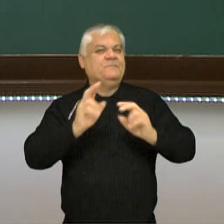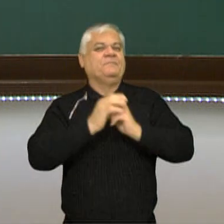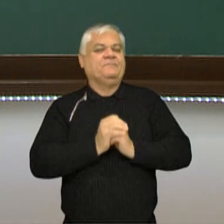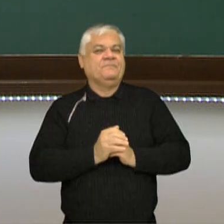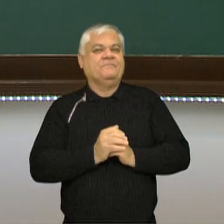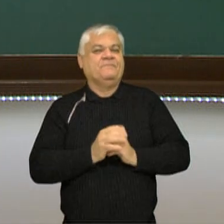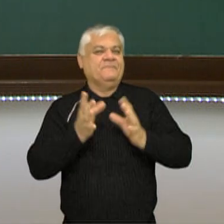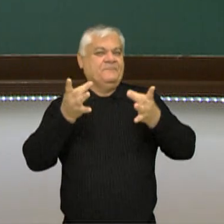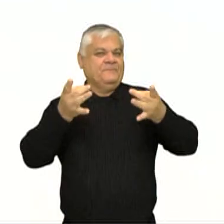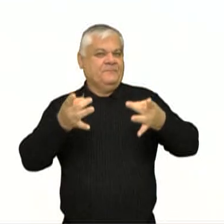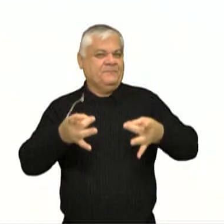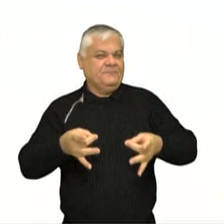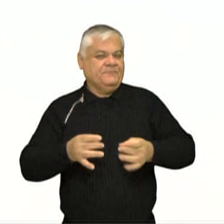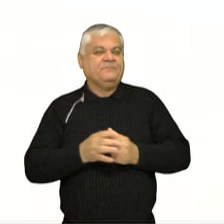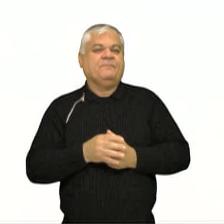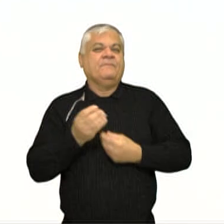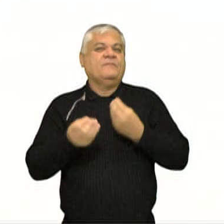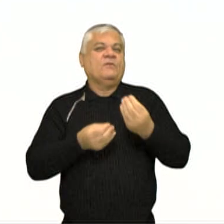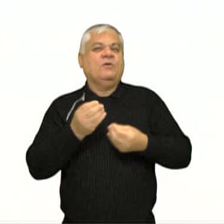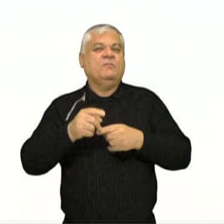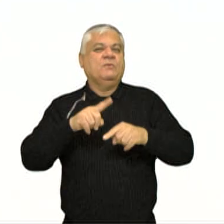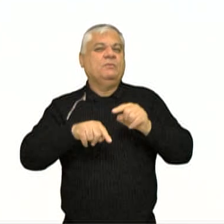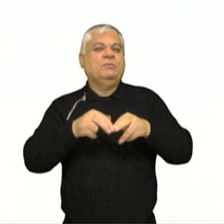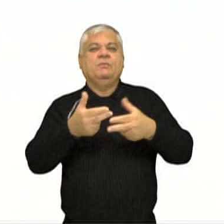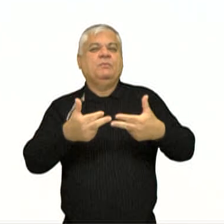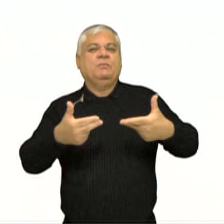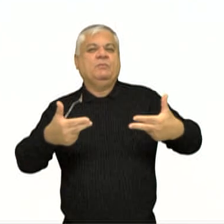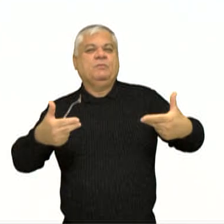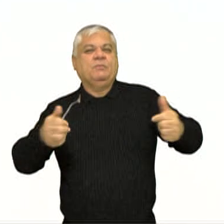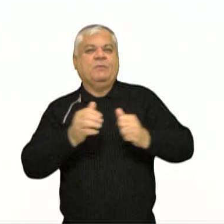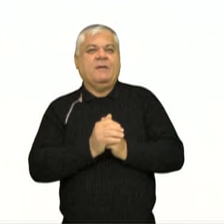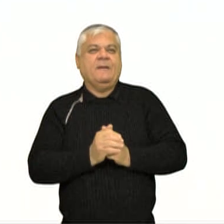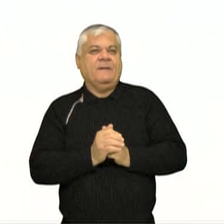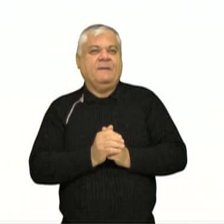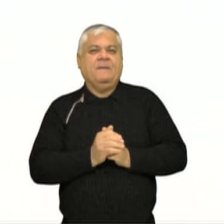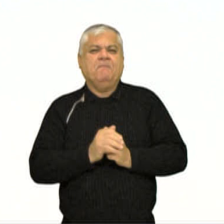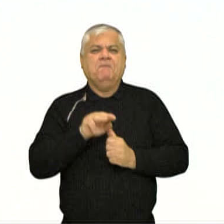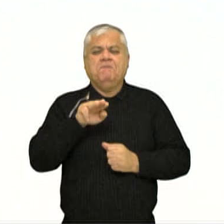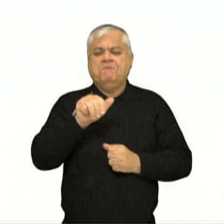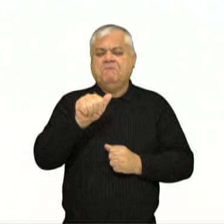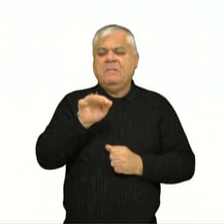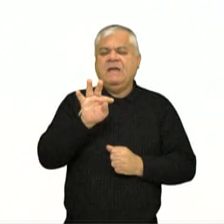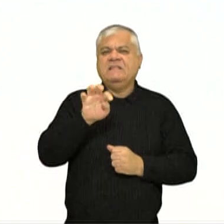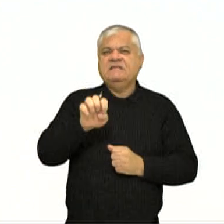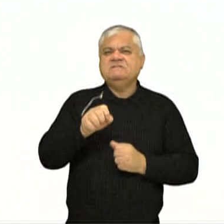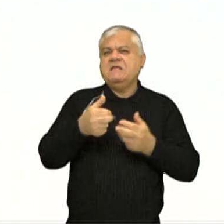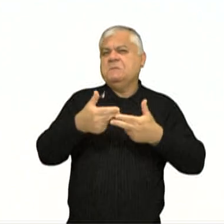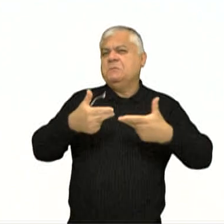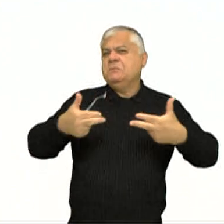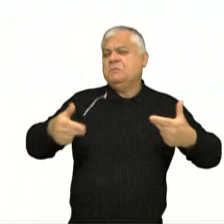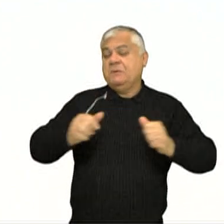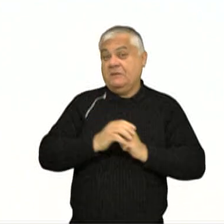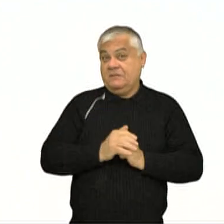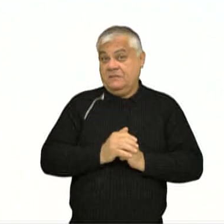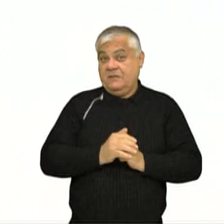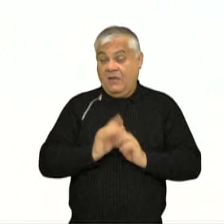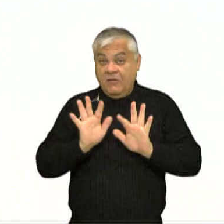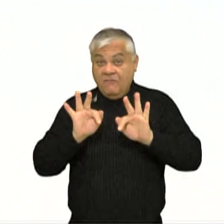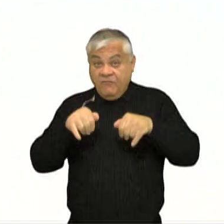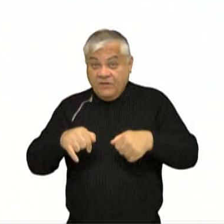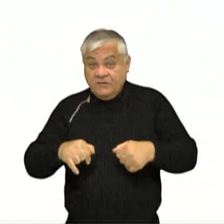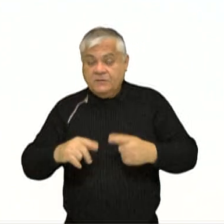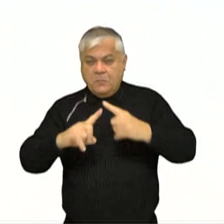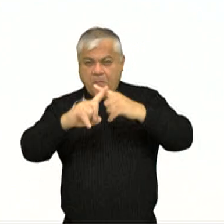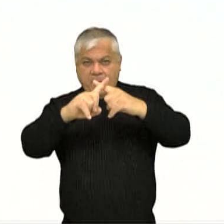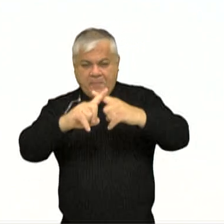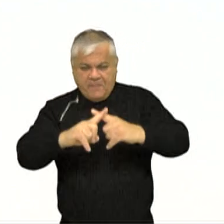falar mais sobre os mates elementares. O que são os mates elementares? São aqueles momentos de final de jogo em que